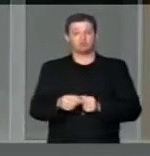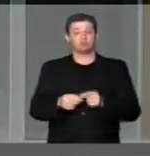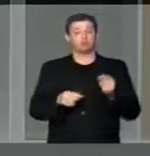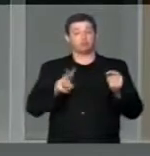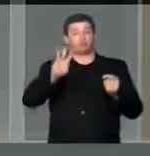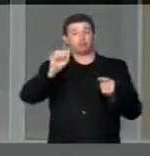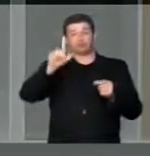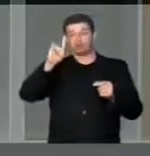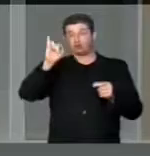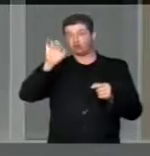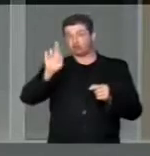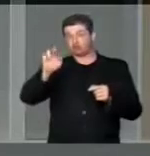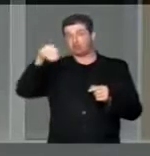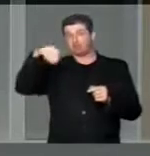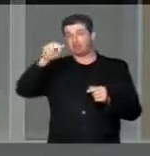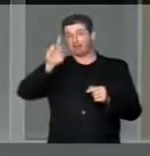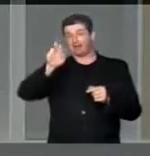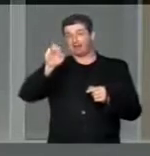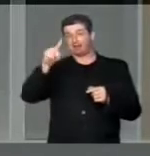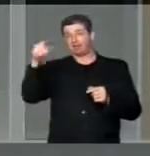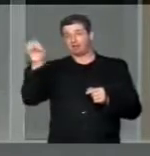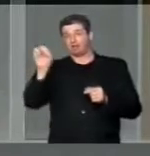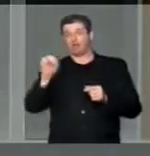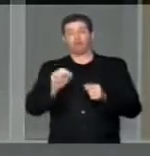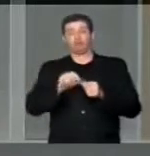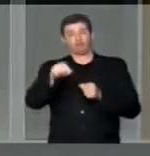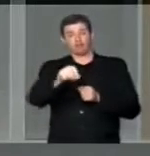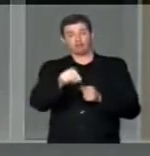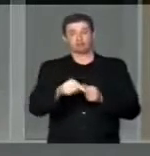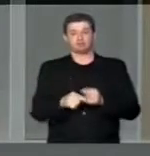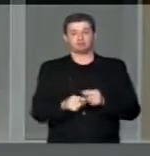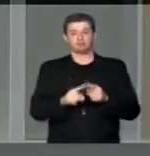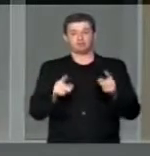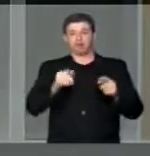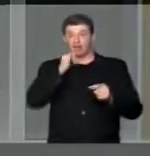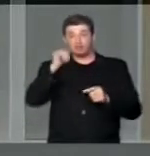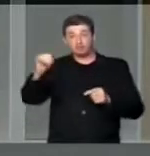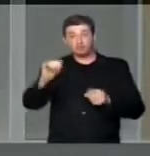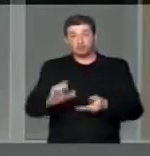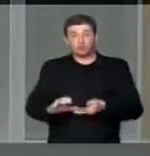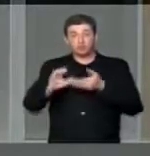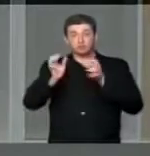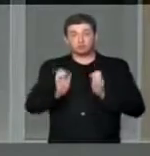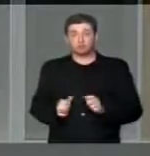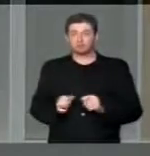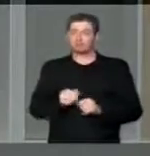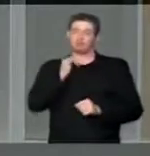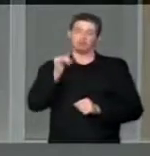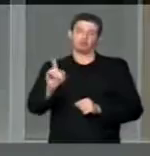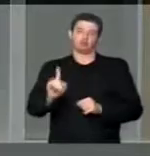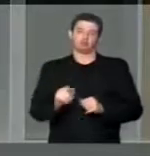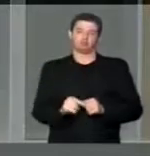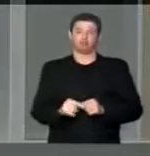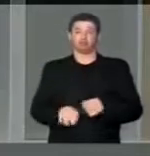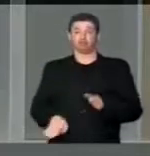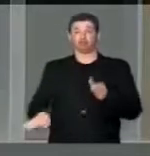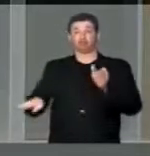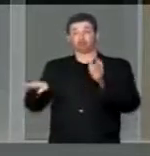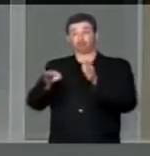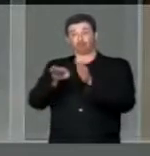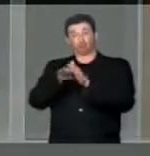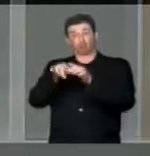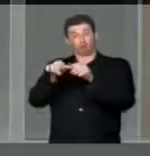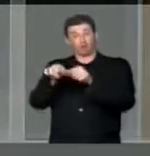Maranhão, pela segunda vez fez isso, mas não comunicaram o Conselho de Ética. E só chegou lá, deputado